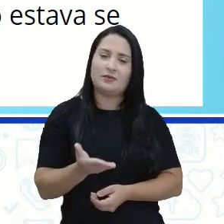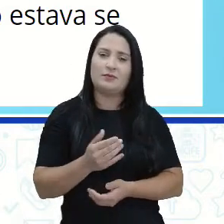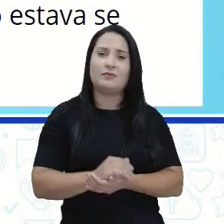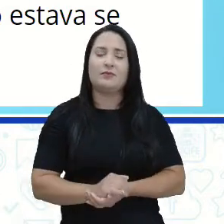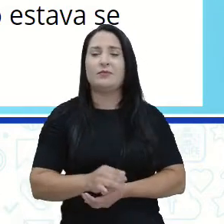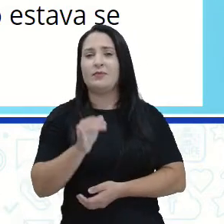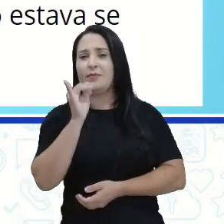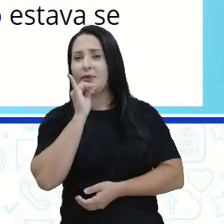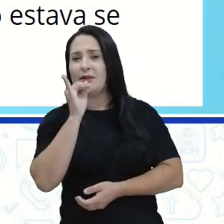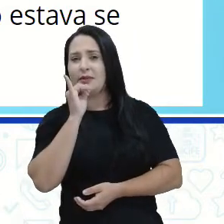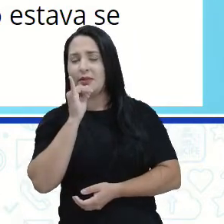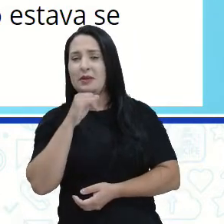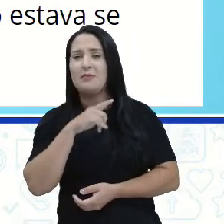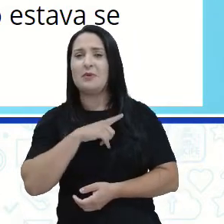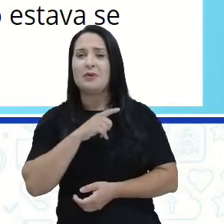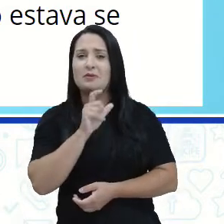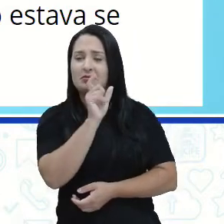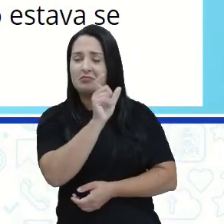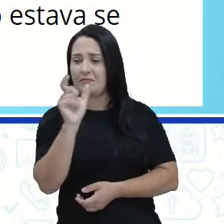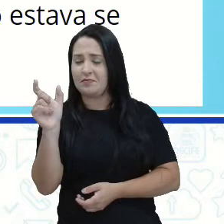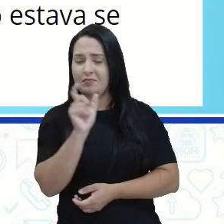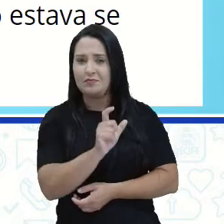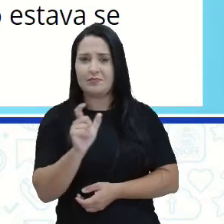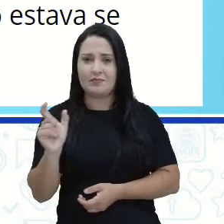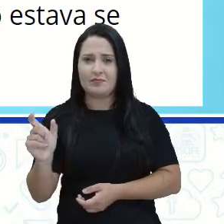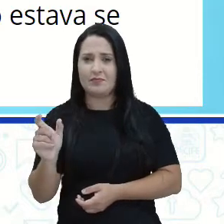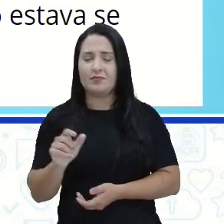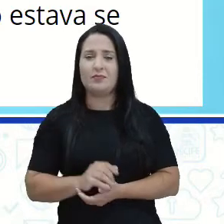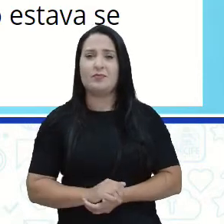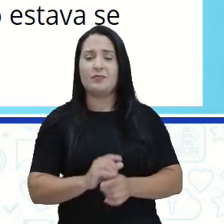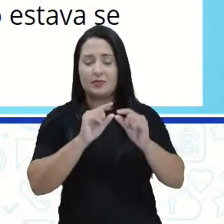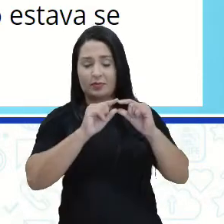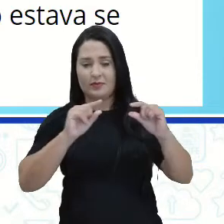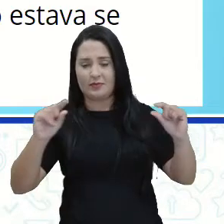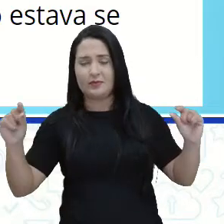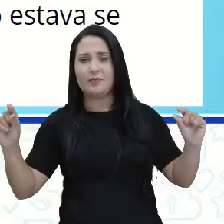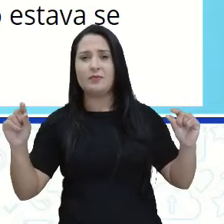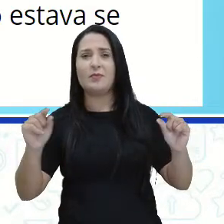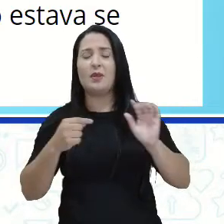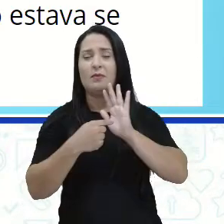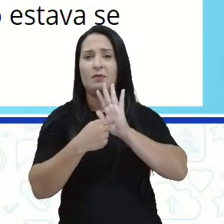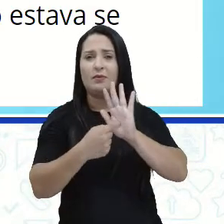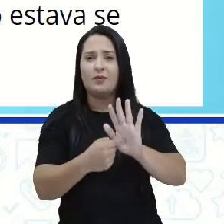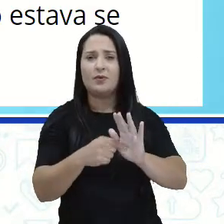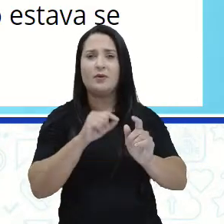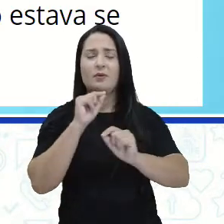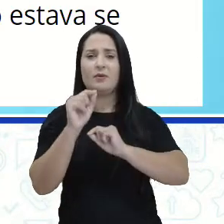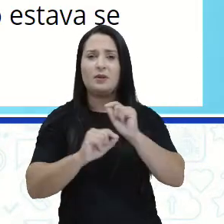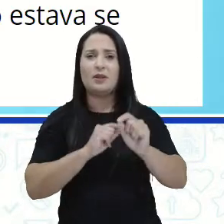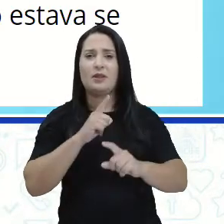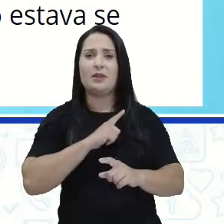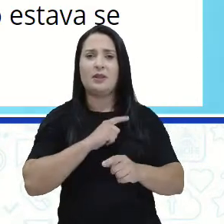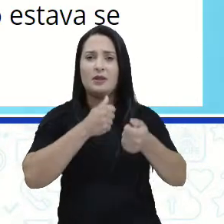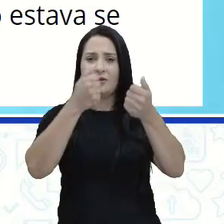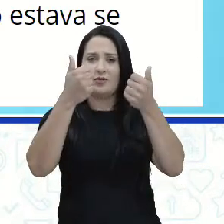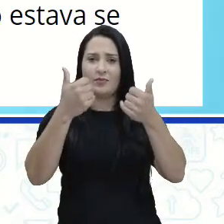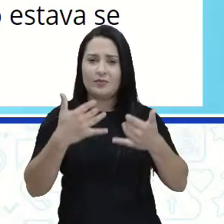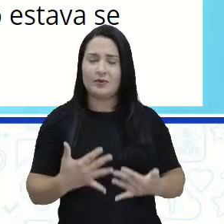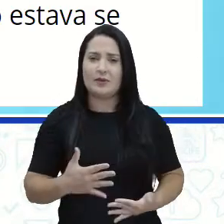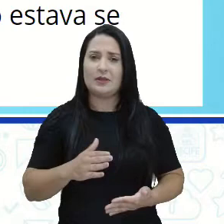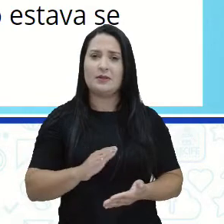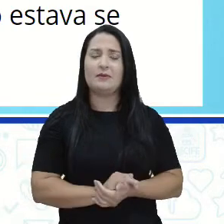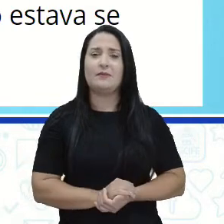são expressões que discursivamente, que ali dentro da oração, vão indicar que haverá uma explicação